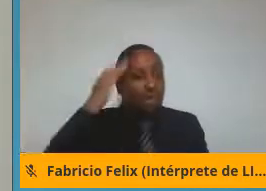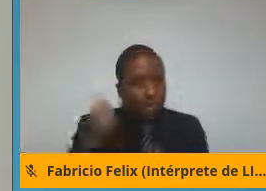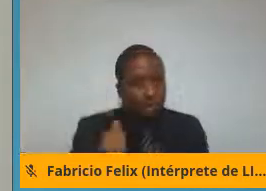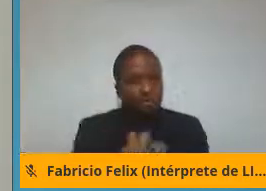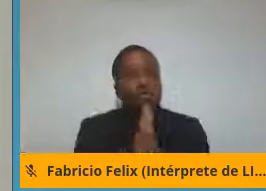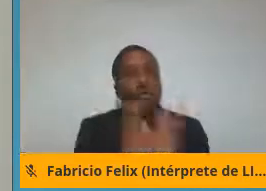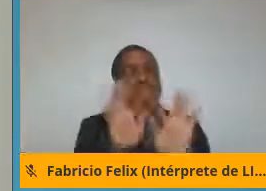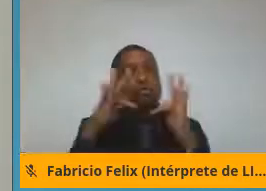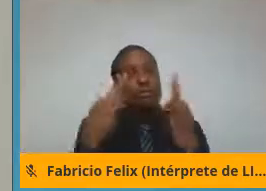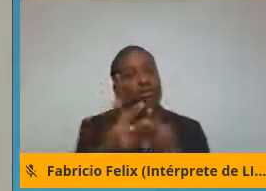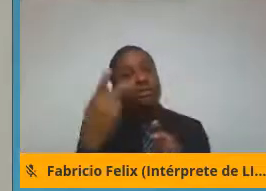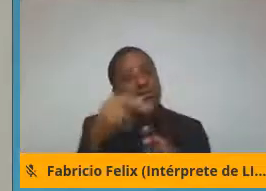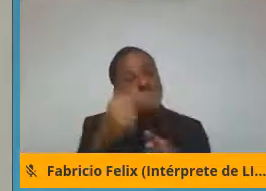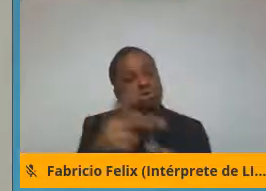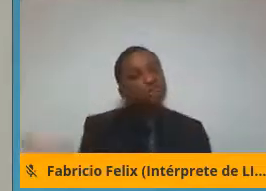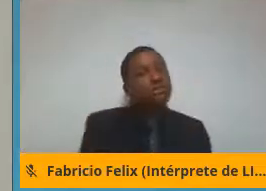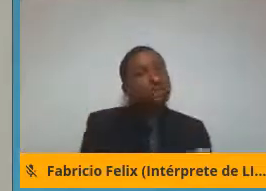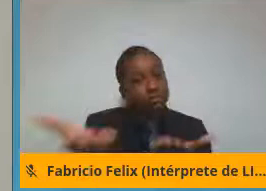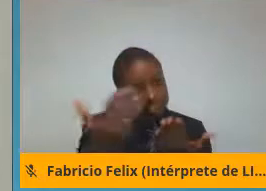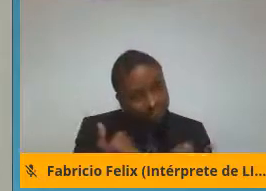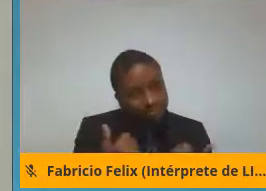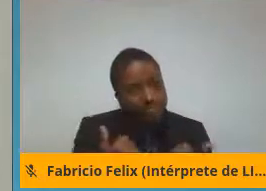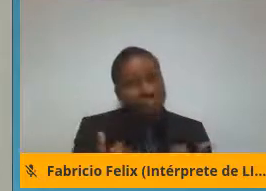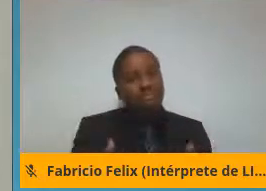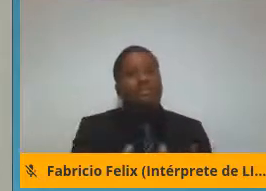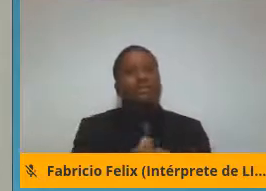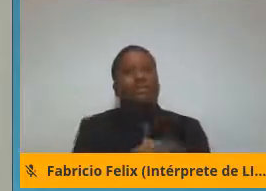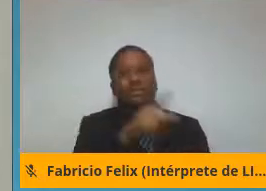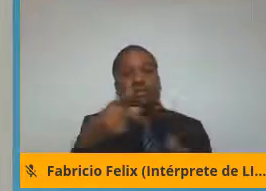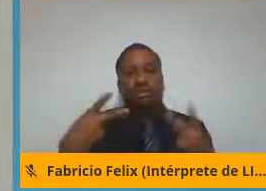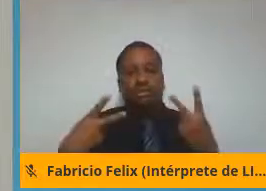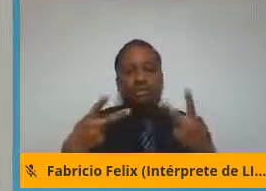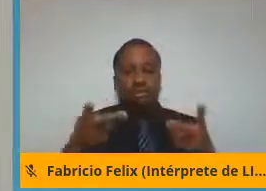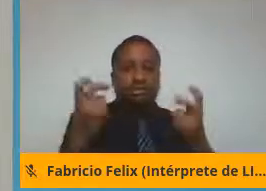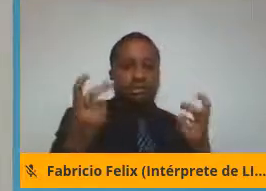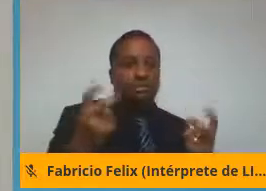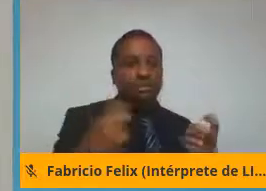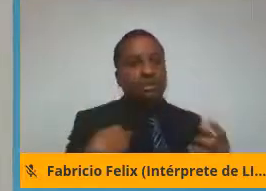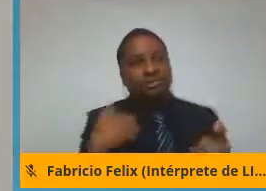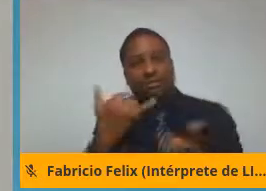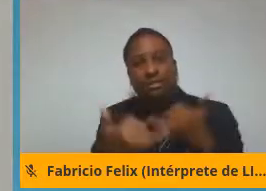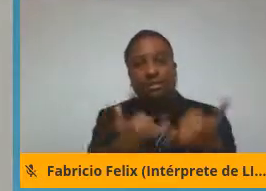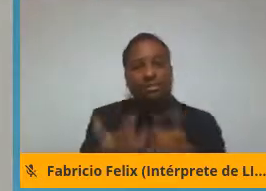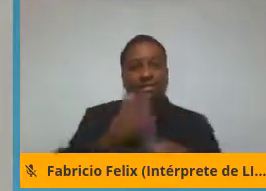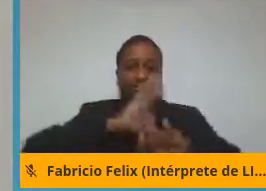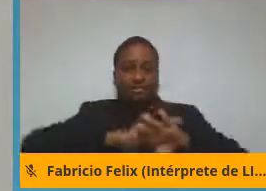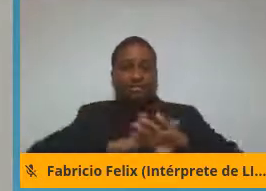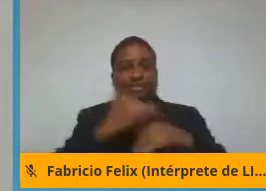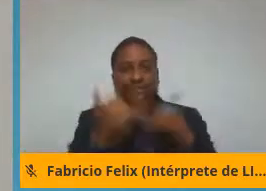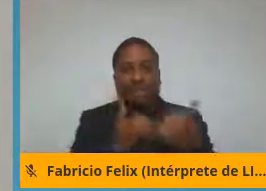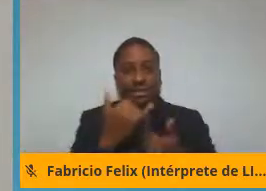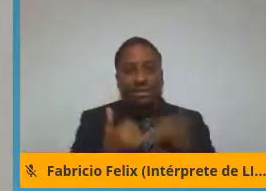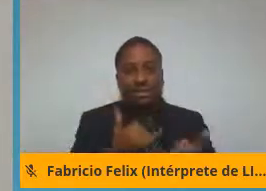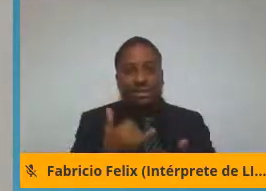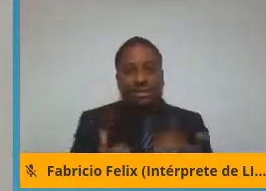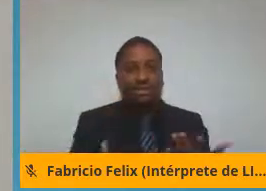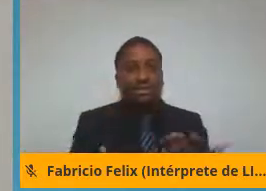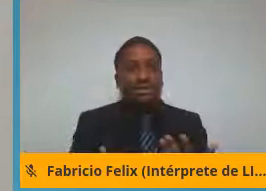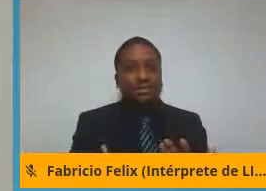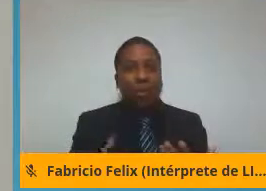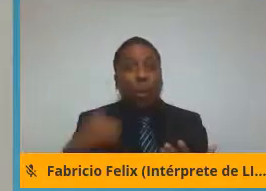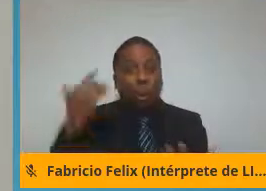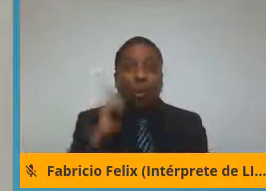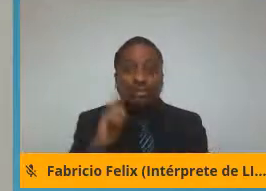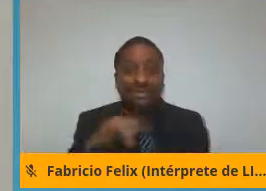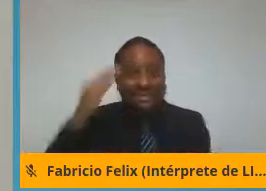Tragam a família de vocês. Vocês perceberam que a gente... Eu estava brincando aqui nos bastidores, falando, poxa, eu entendi um físico. Estou feliz da vida porque